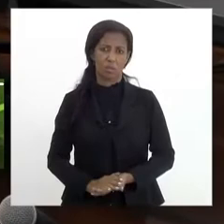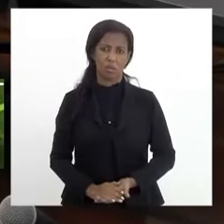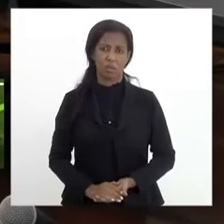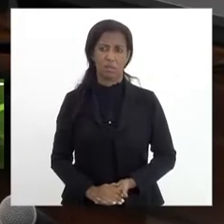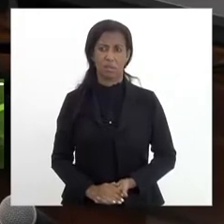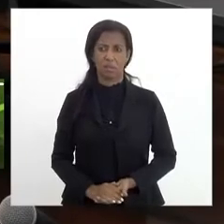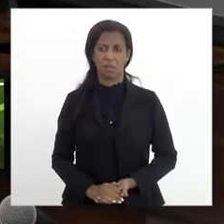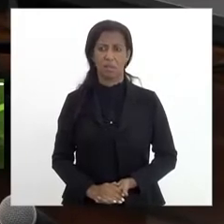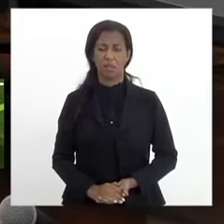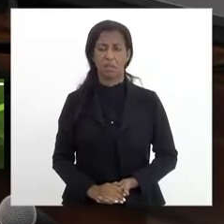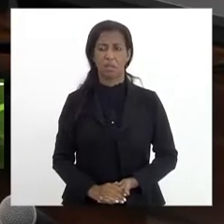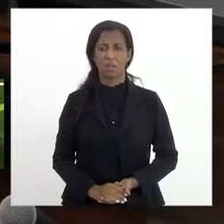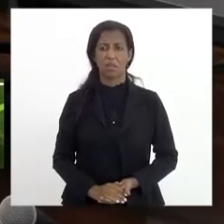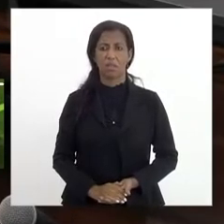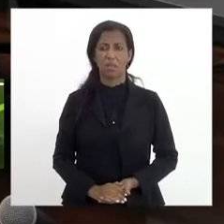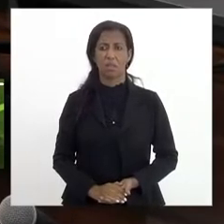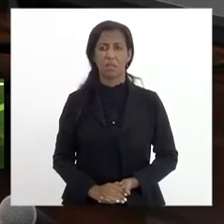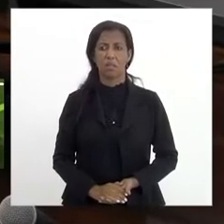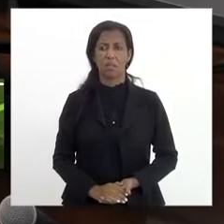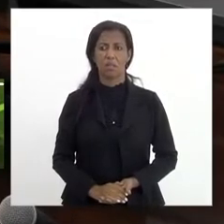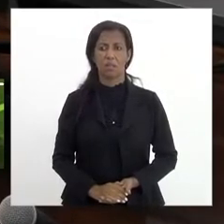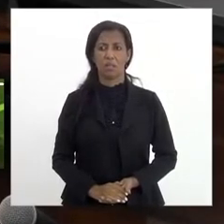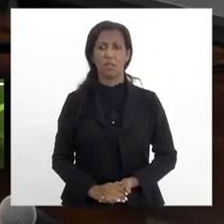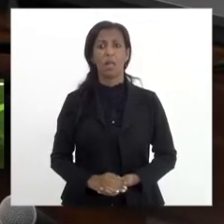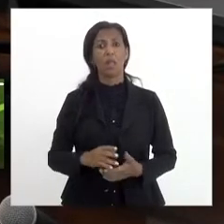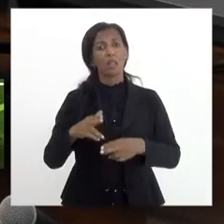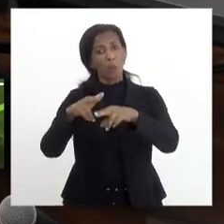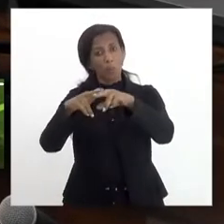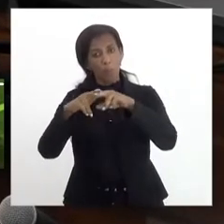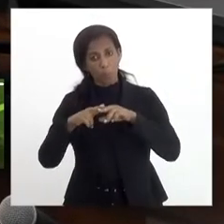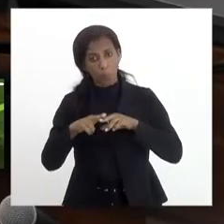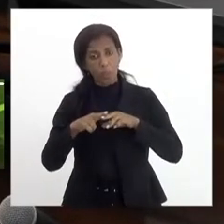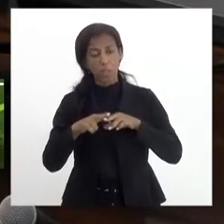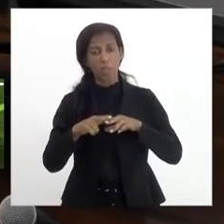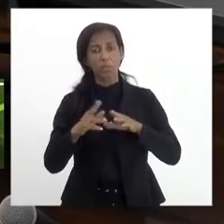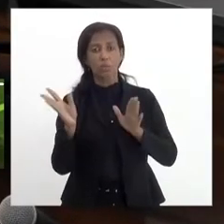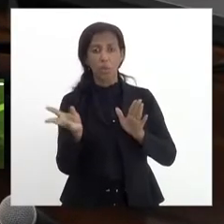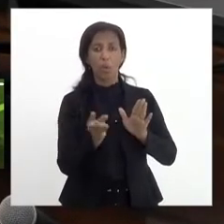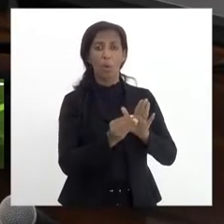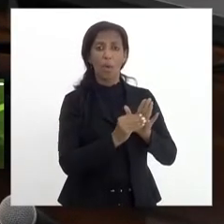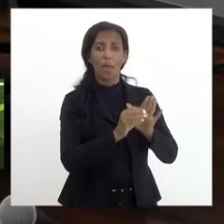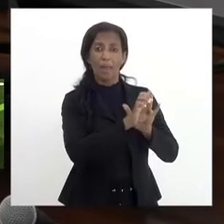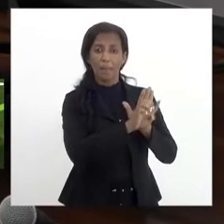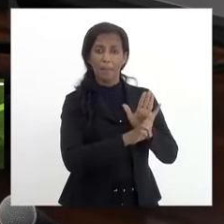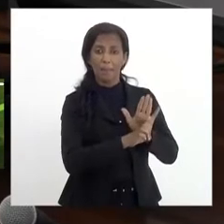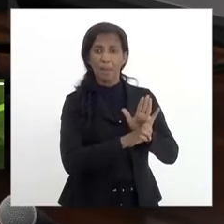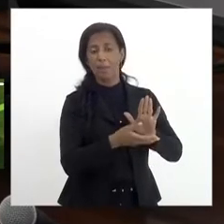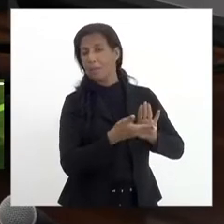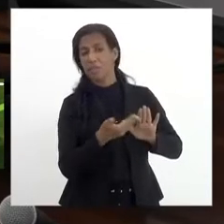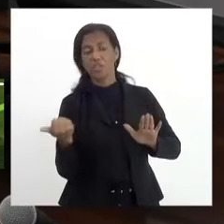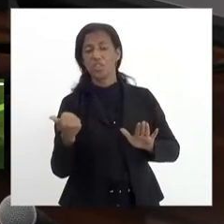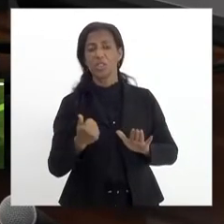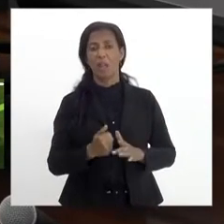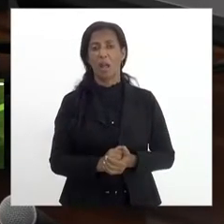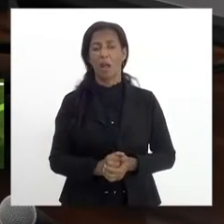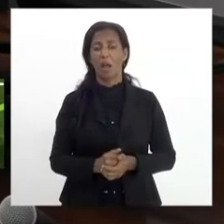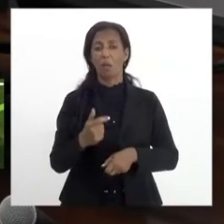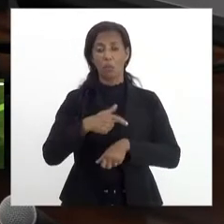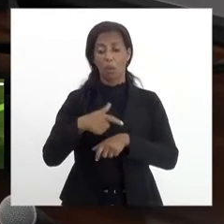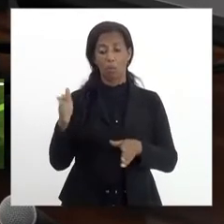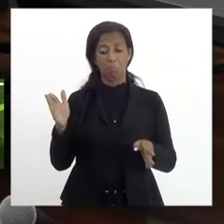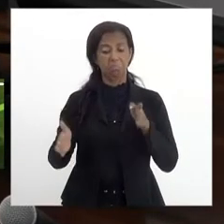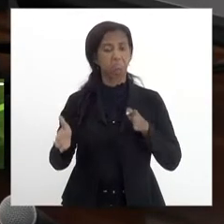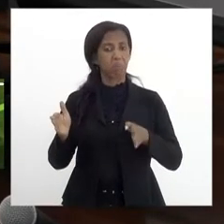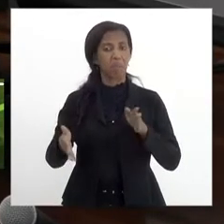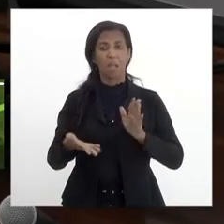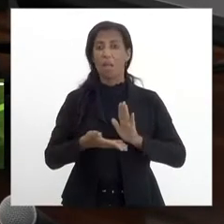e tirei. É qualquer vacina. Por isso que eu emendei, Mink, para tirar isso. Ah, eu pensei que a tua emenda era só quanto ao prazo. Não, é para tirar